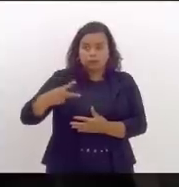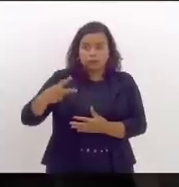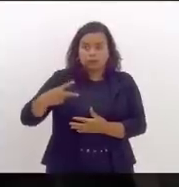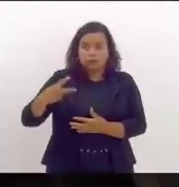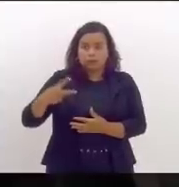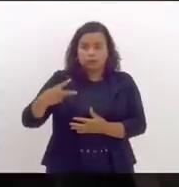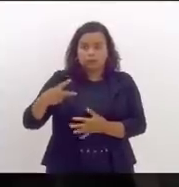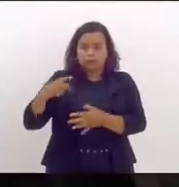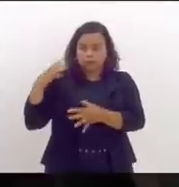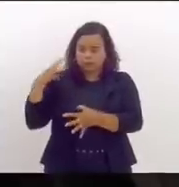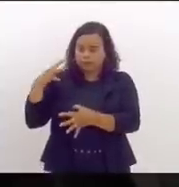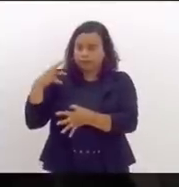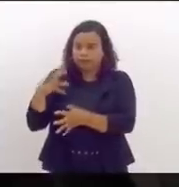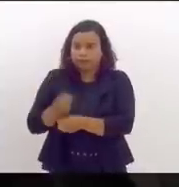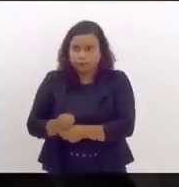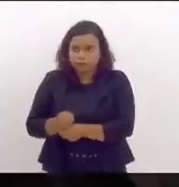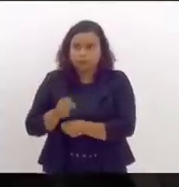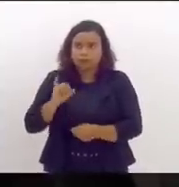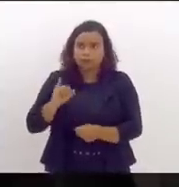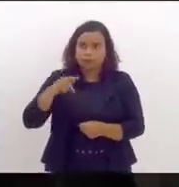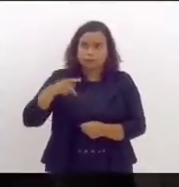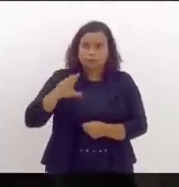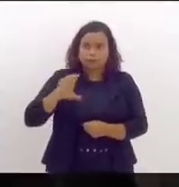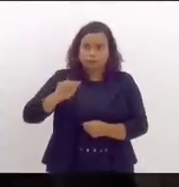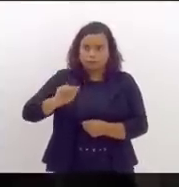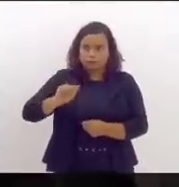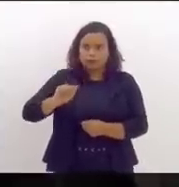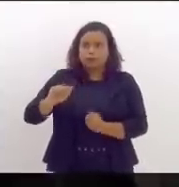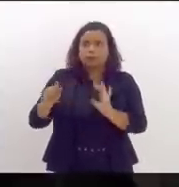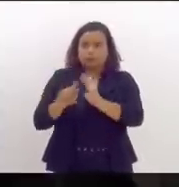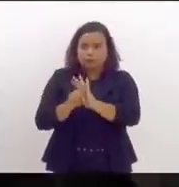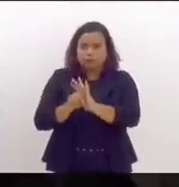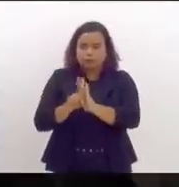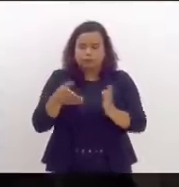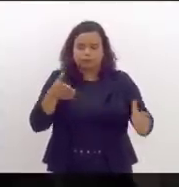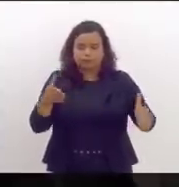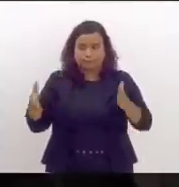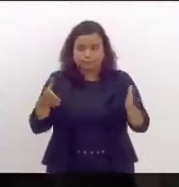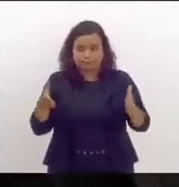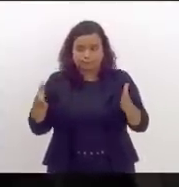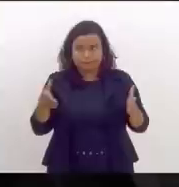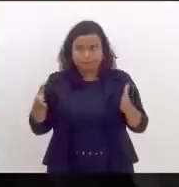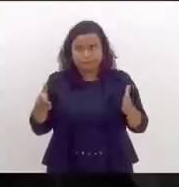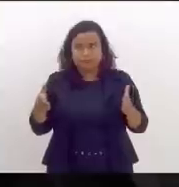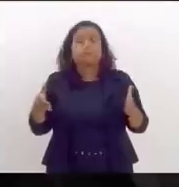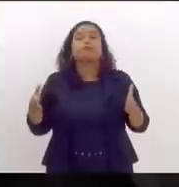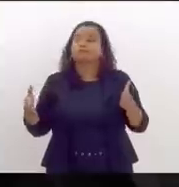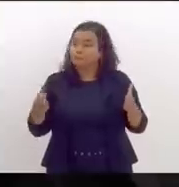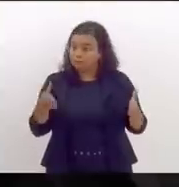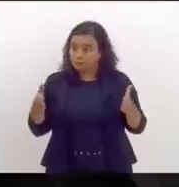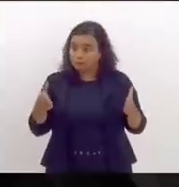do acumulado do IPCA entre entre